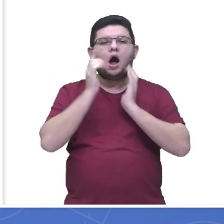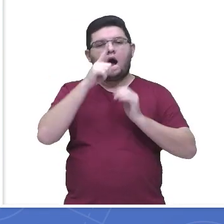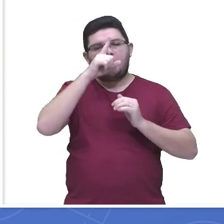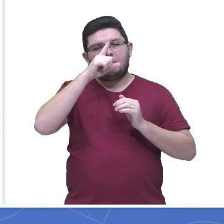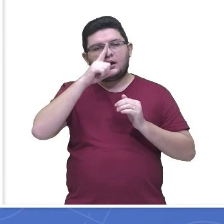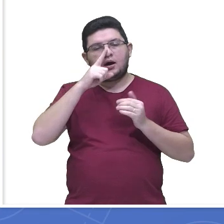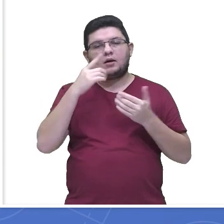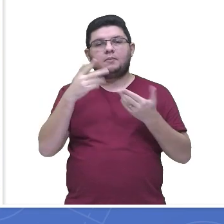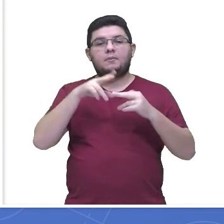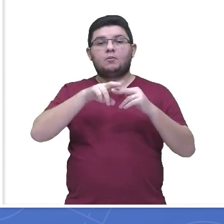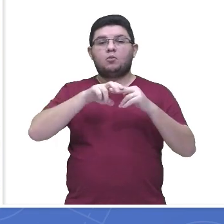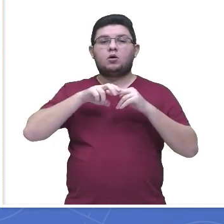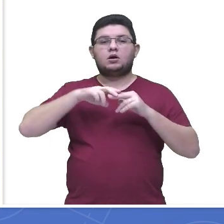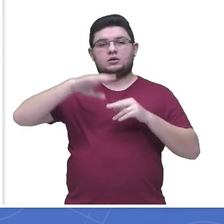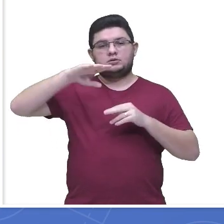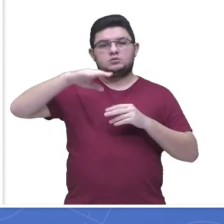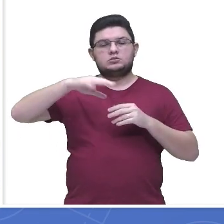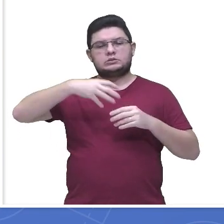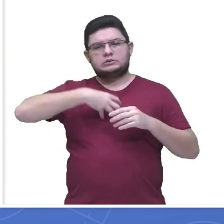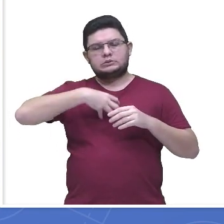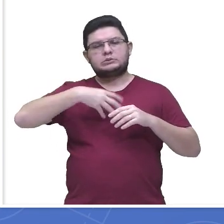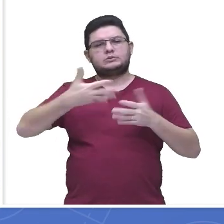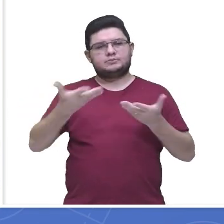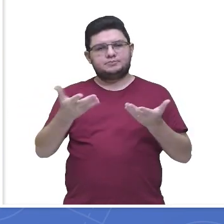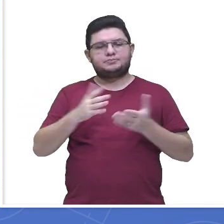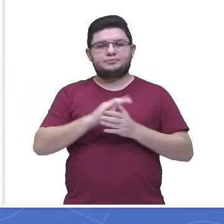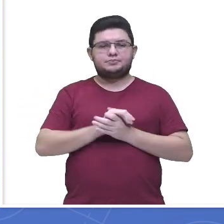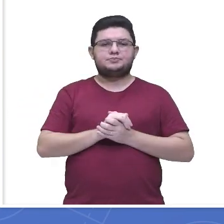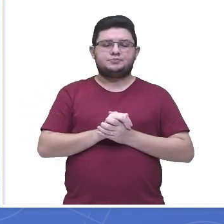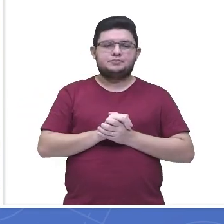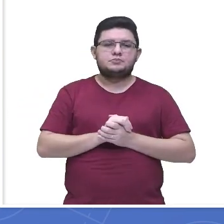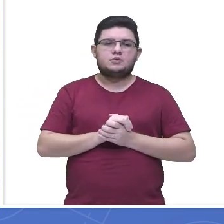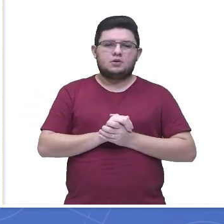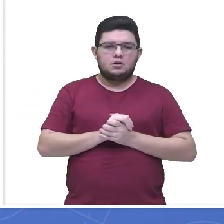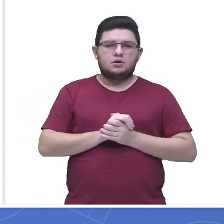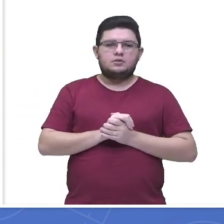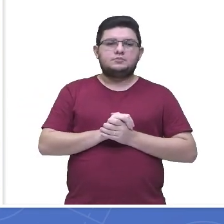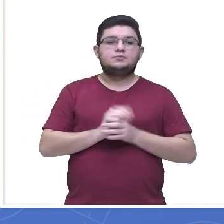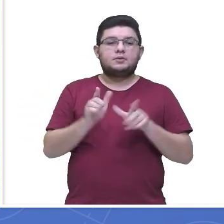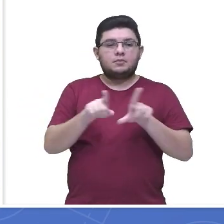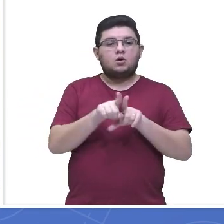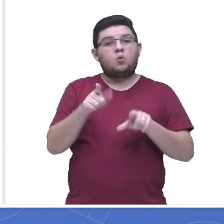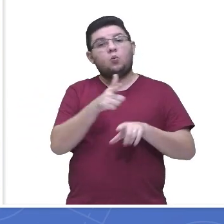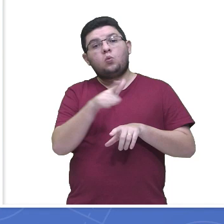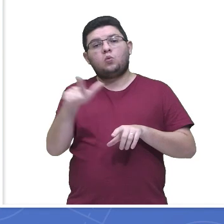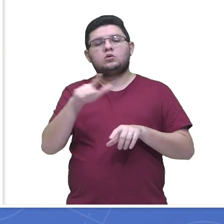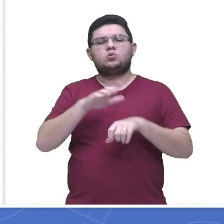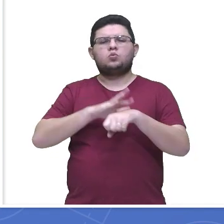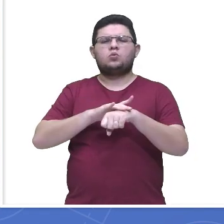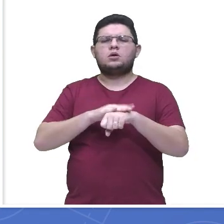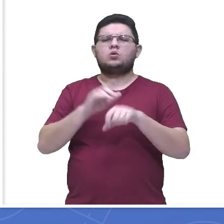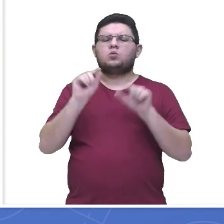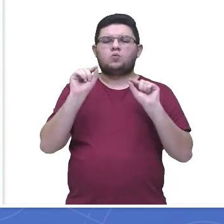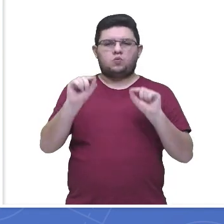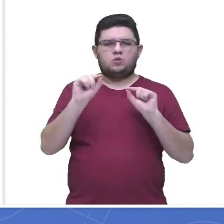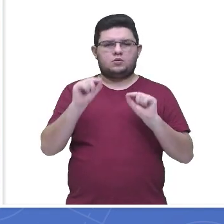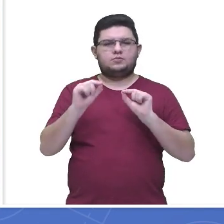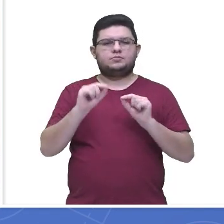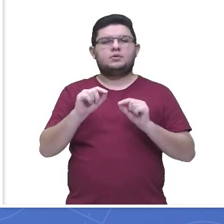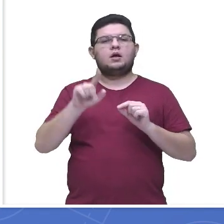sintoma. Então, além da malária, uma outra doença que nós temos aí, que está relacionada com os protozoários, é